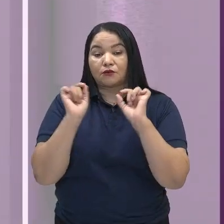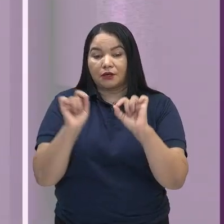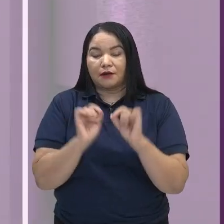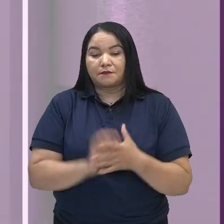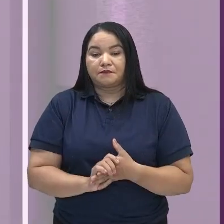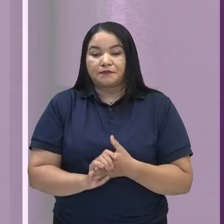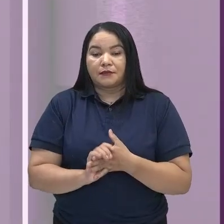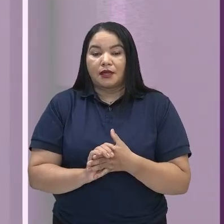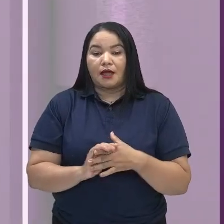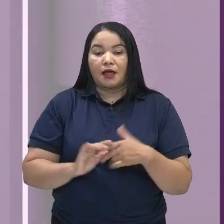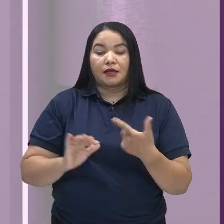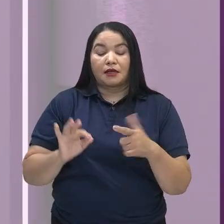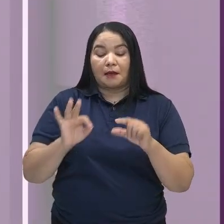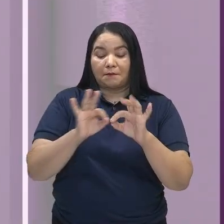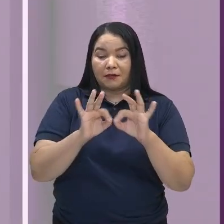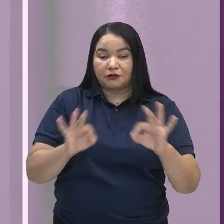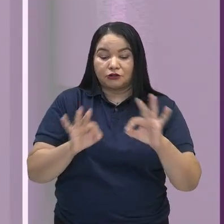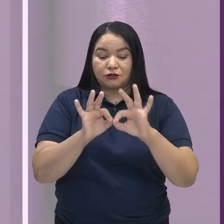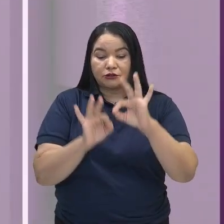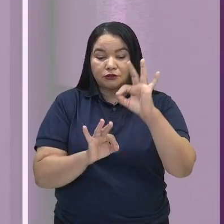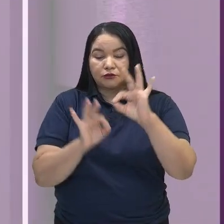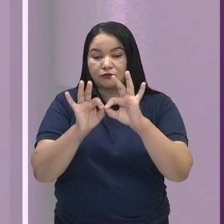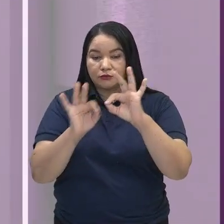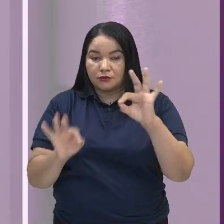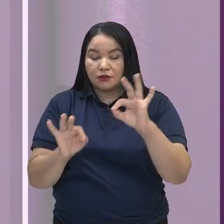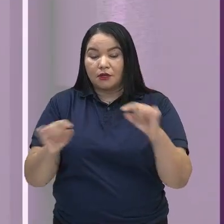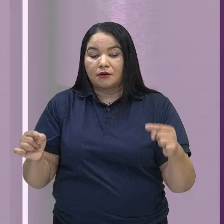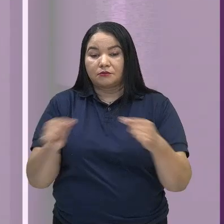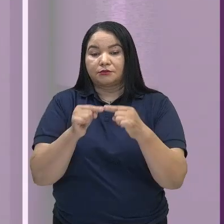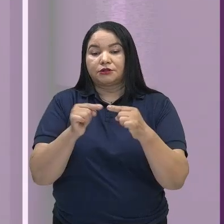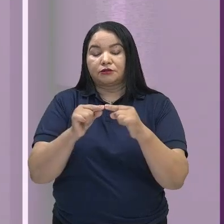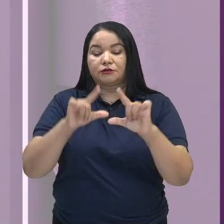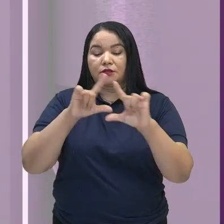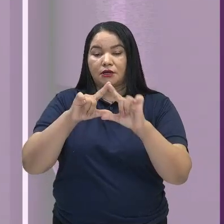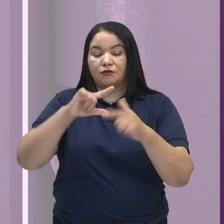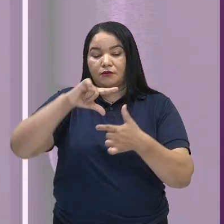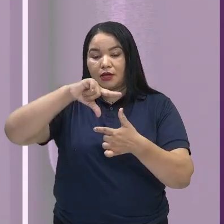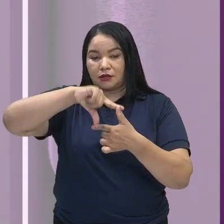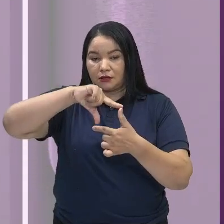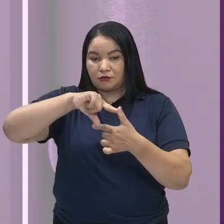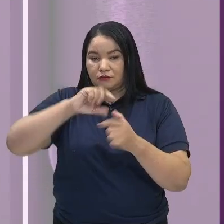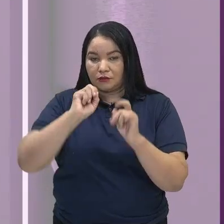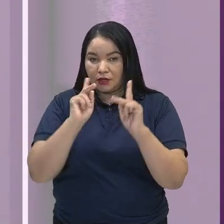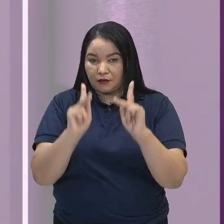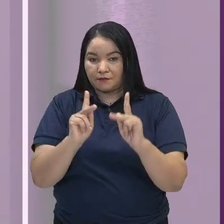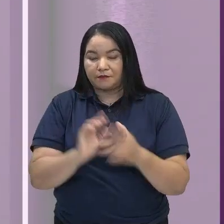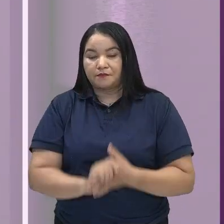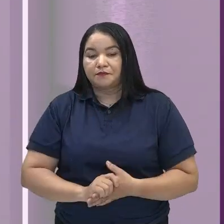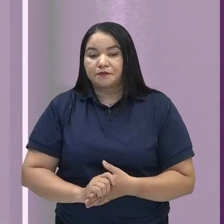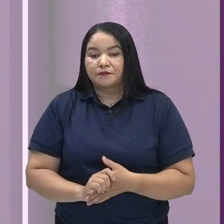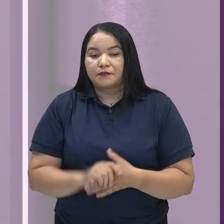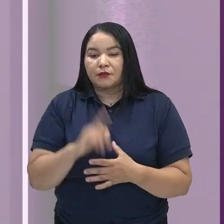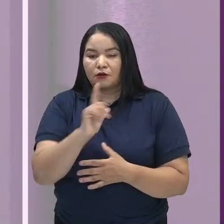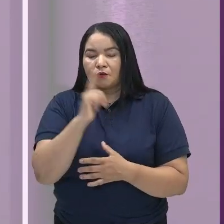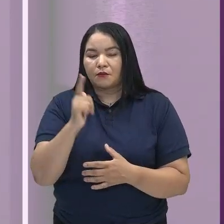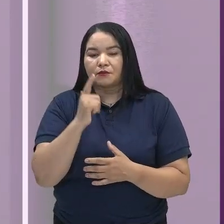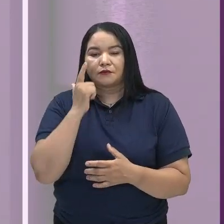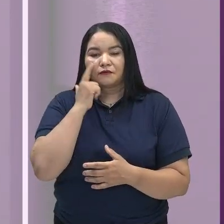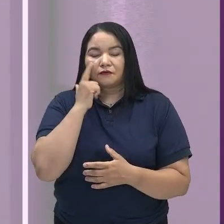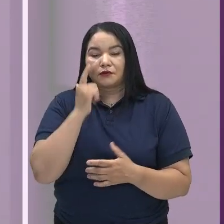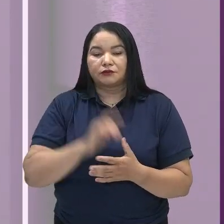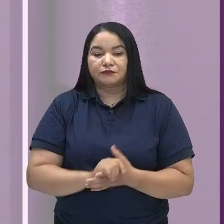essas medidas representam, de fato, as medidas de um triângulo retângulo, certo? Bom, agora bora fazer comigo aqui